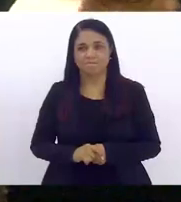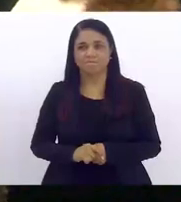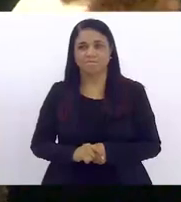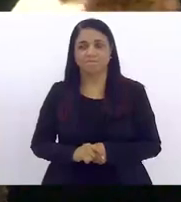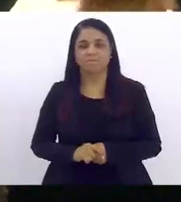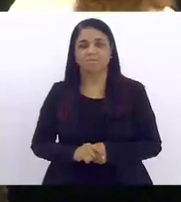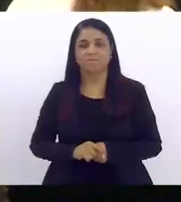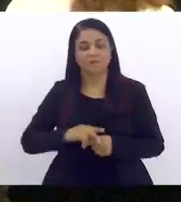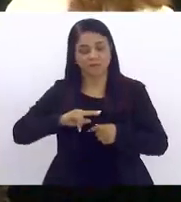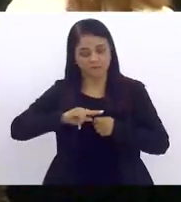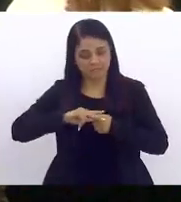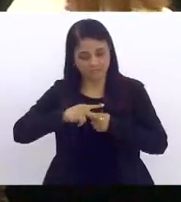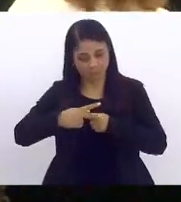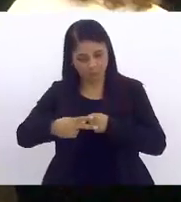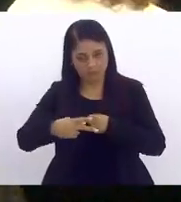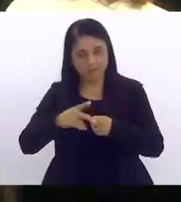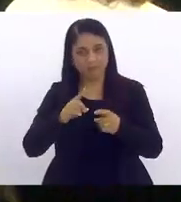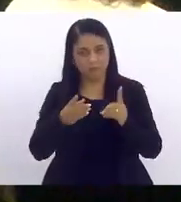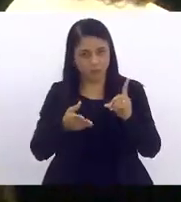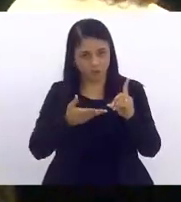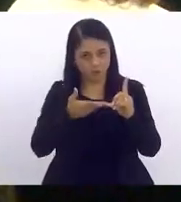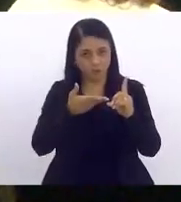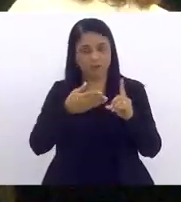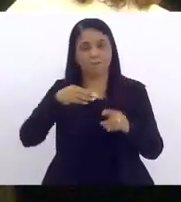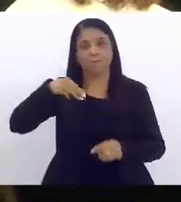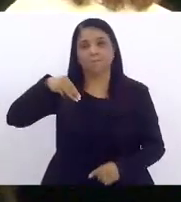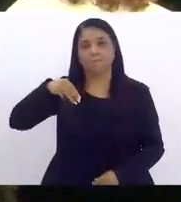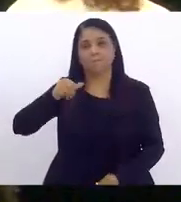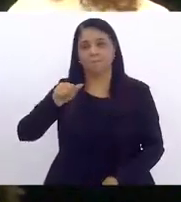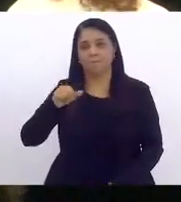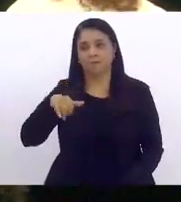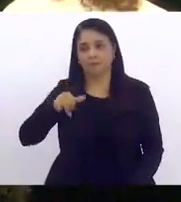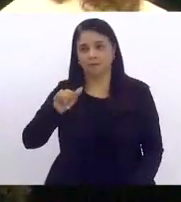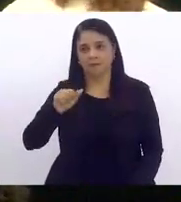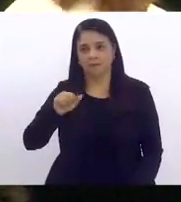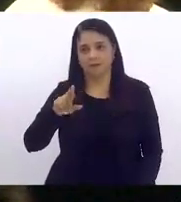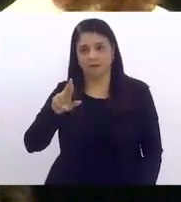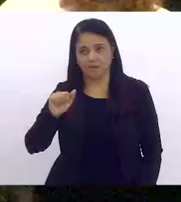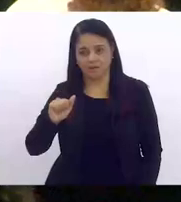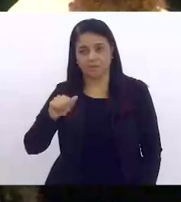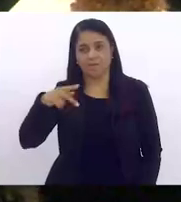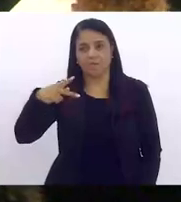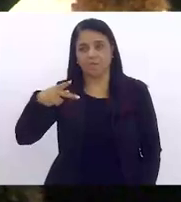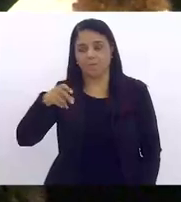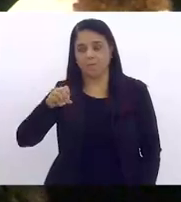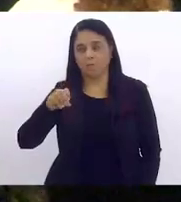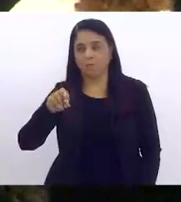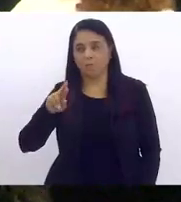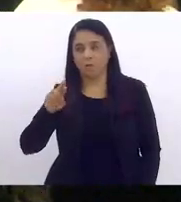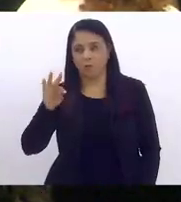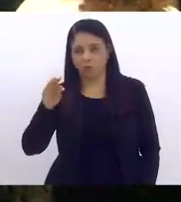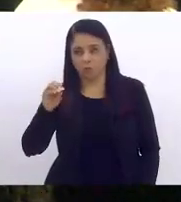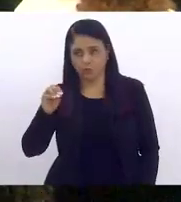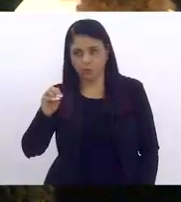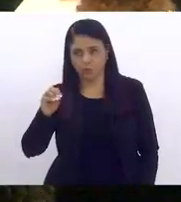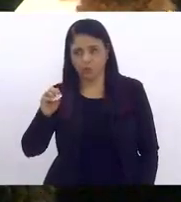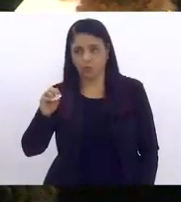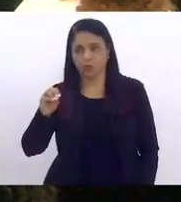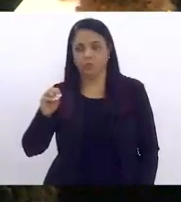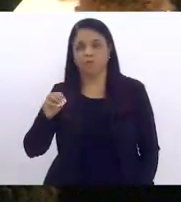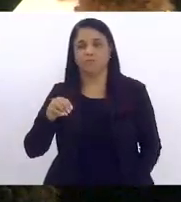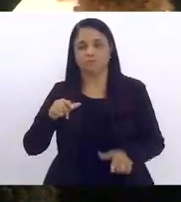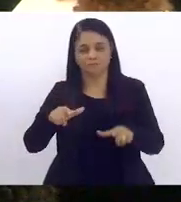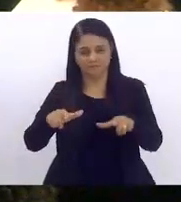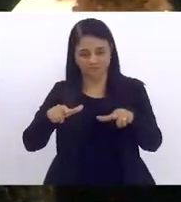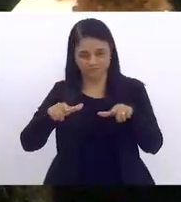Ainda na sequência de doulas, é Maiara Porto. Então, aqui, a moção,